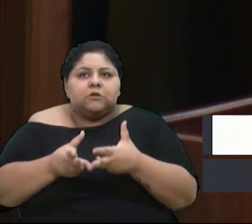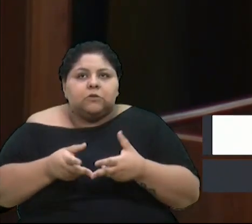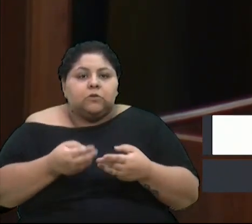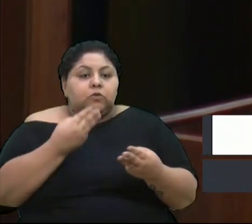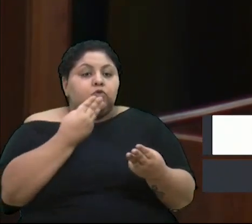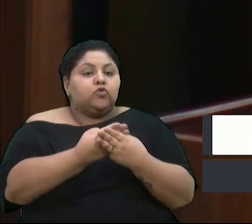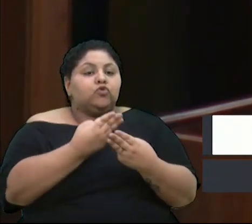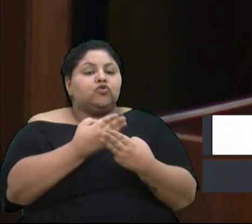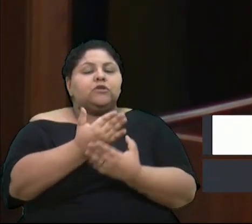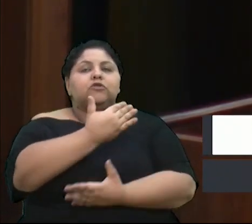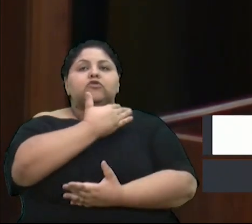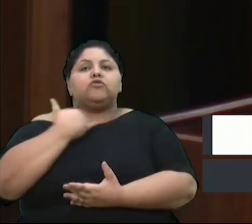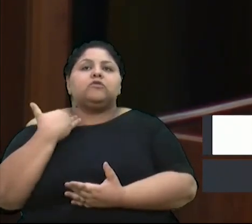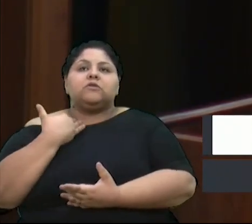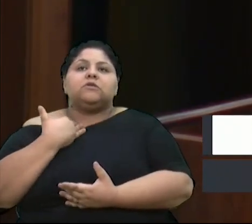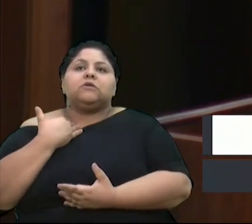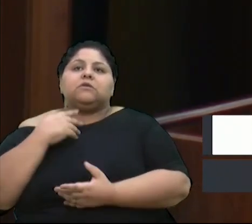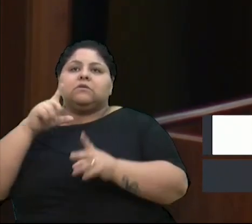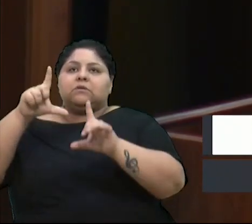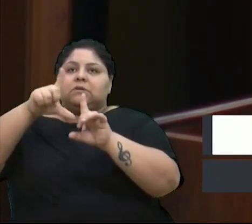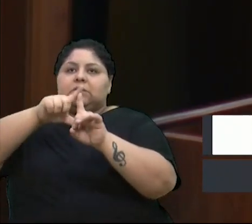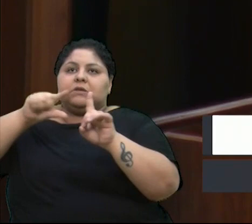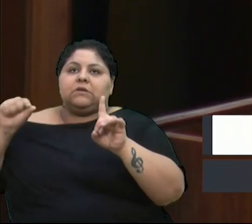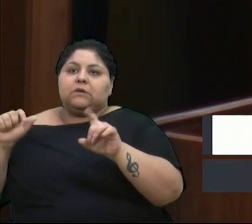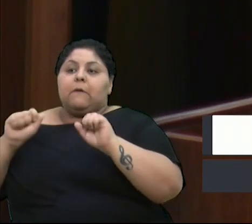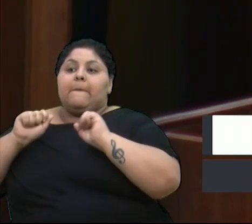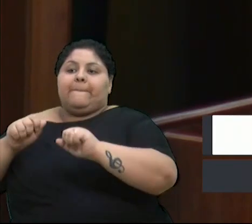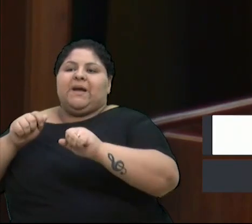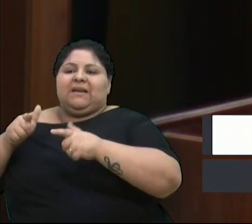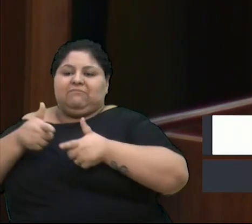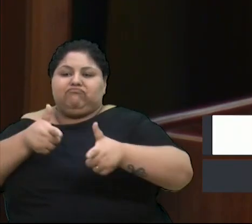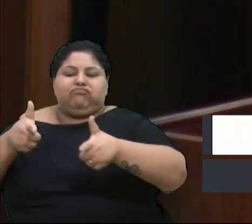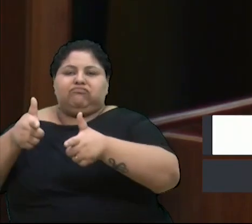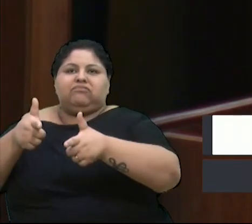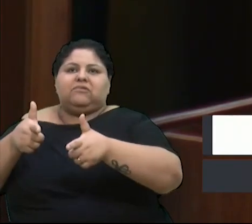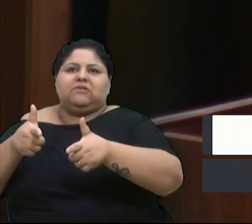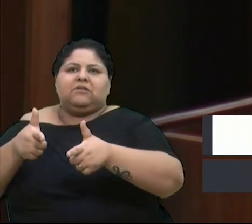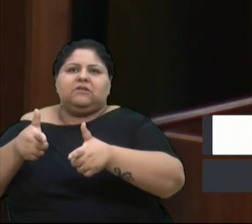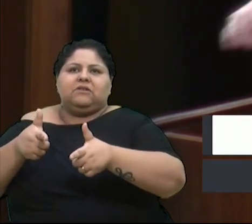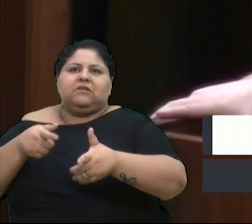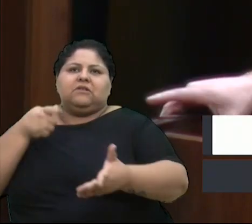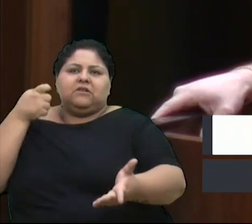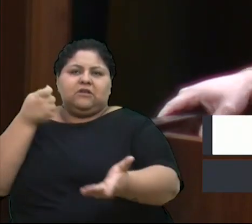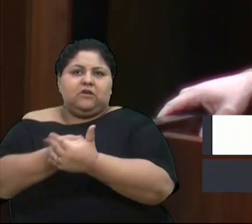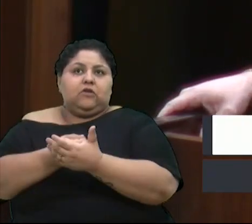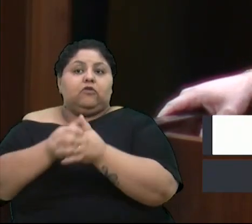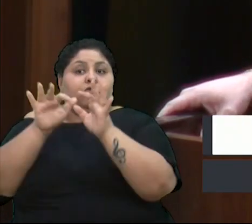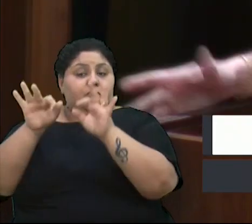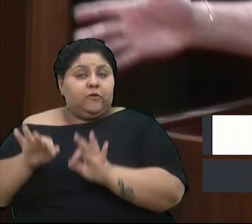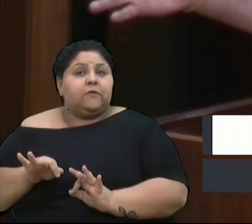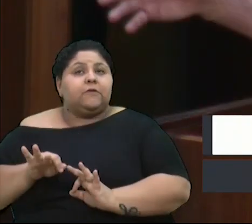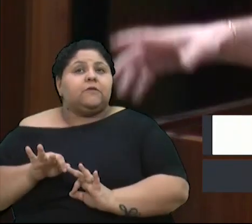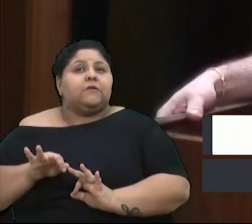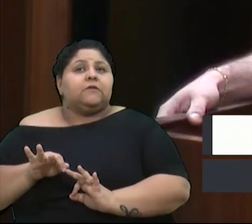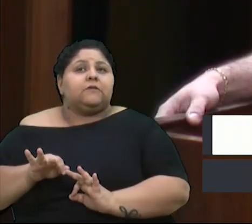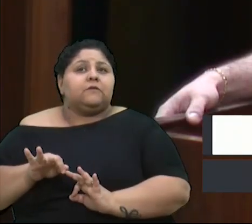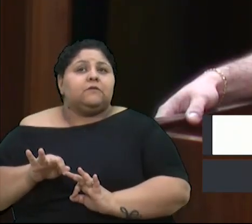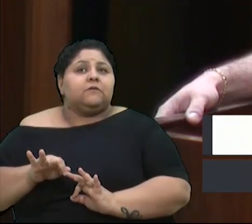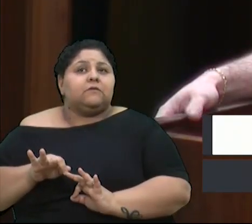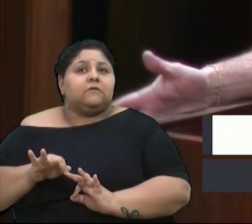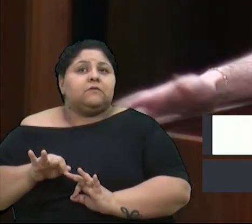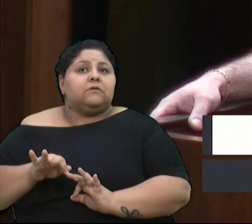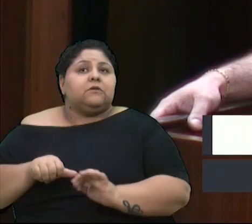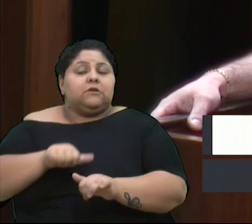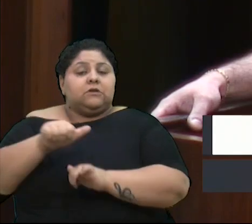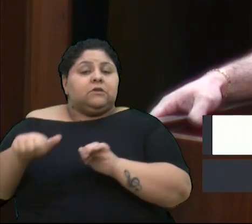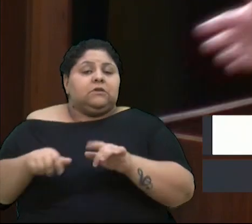morrem. Se a Palestina para de atacar e ocorre o cessar-fogo, haverá paz.